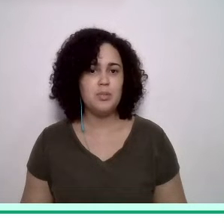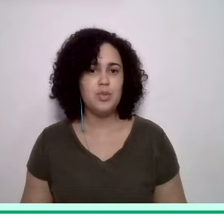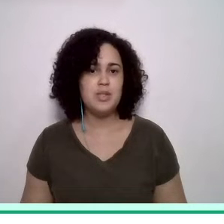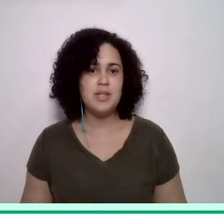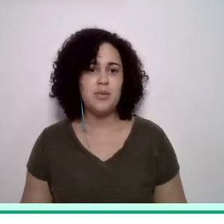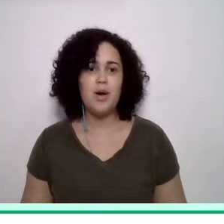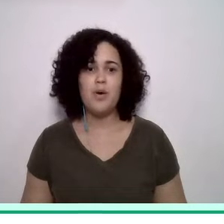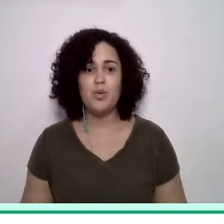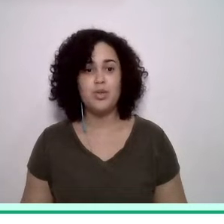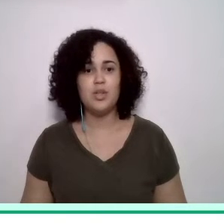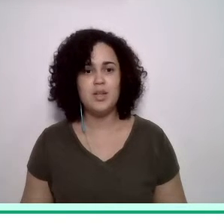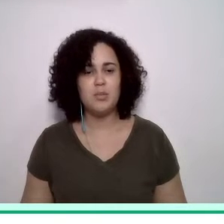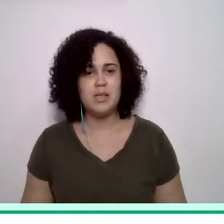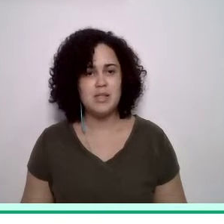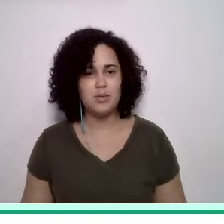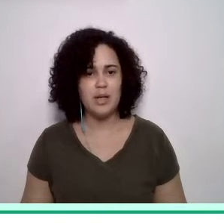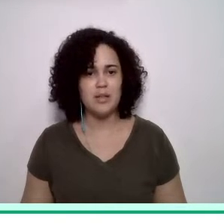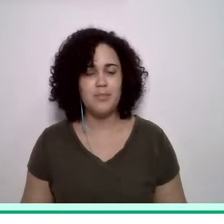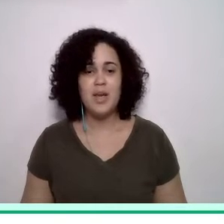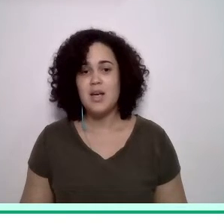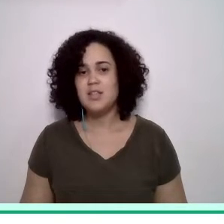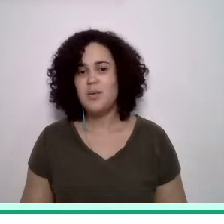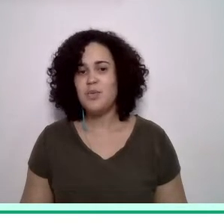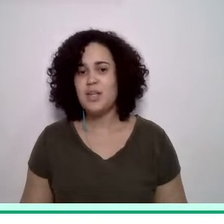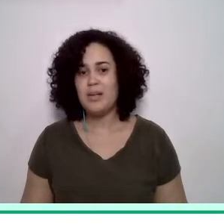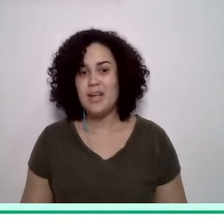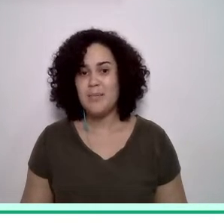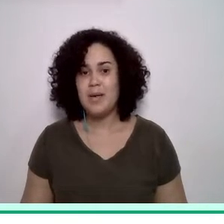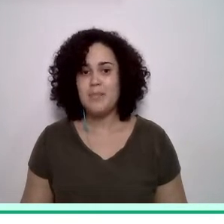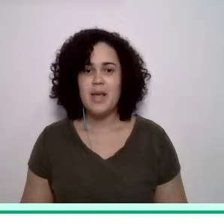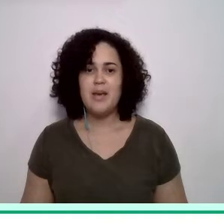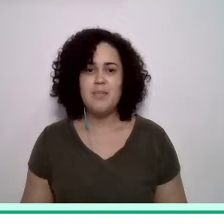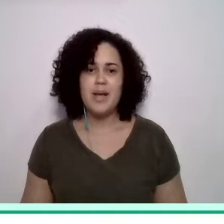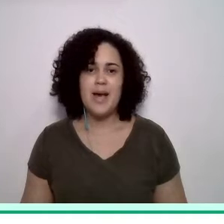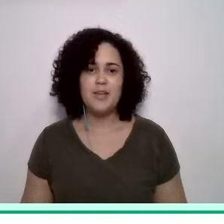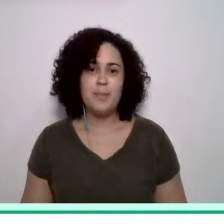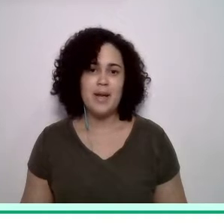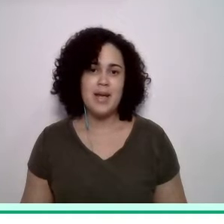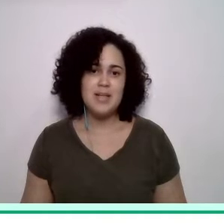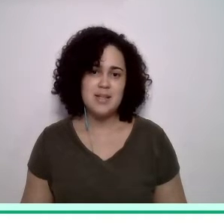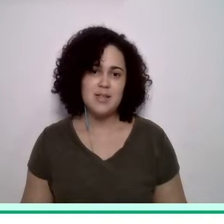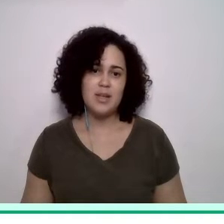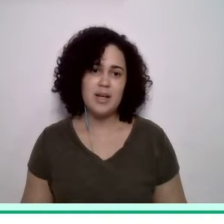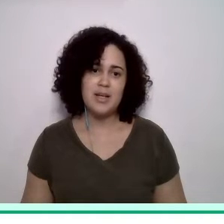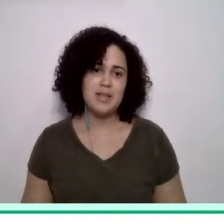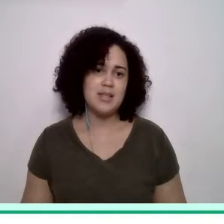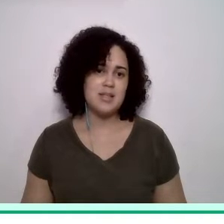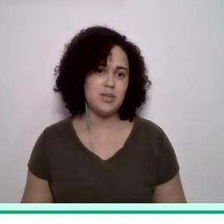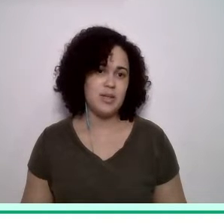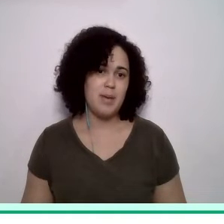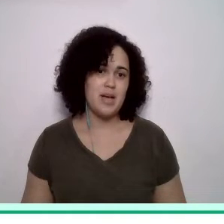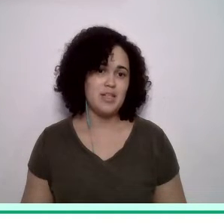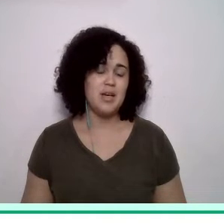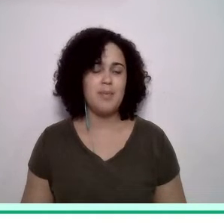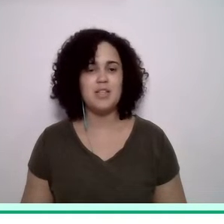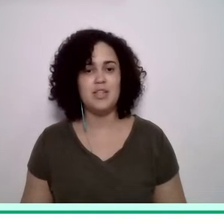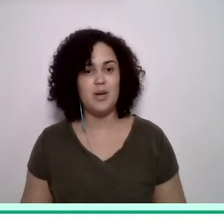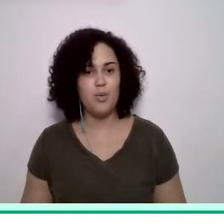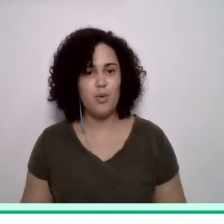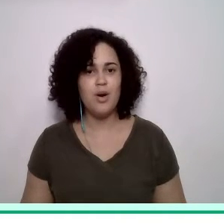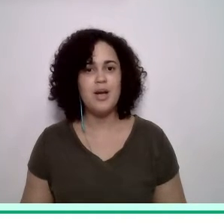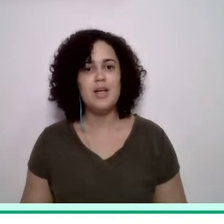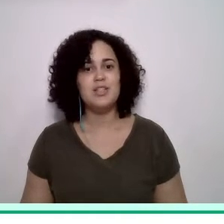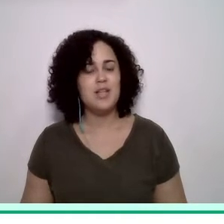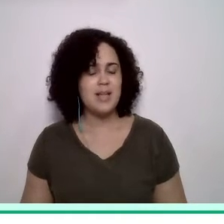nenhuma contribuição a uma cor totalmente saturada. Já o modelo LAB é empregado para a realização da caracterização da imagem a partir